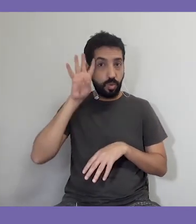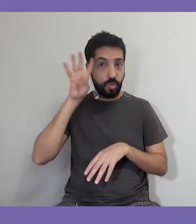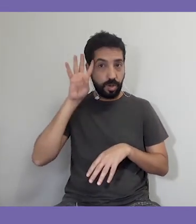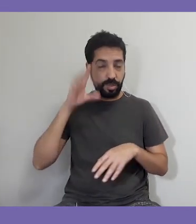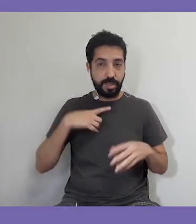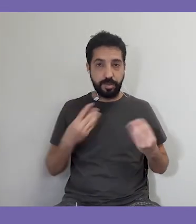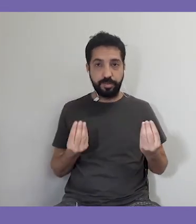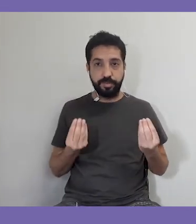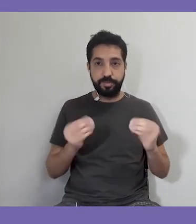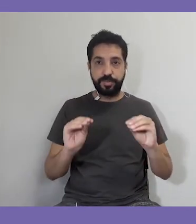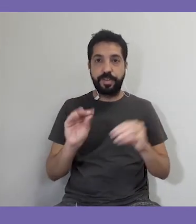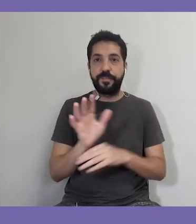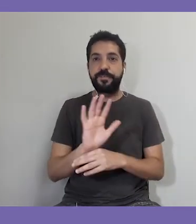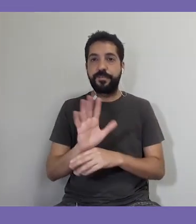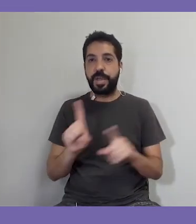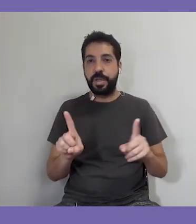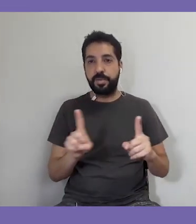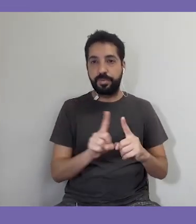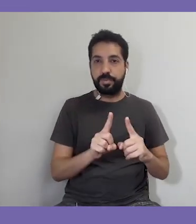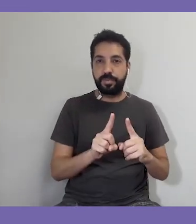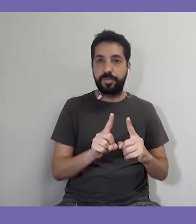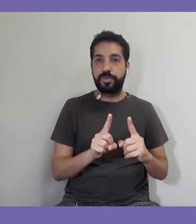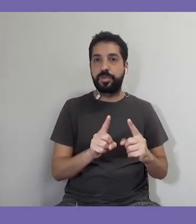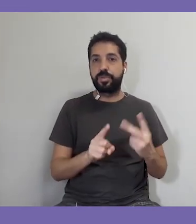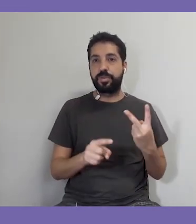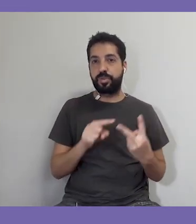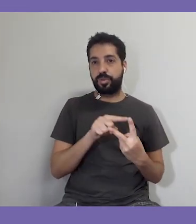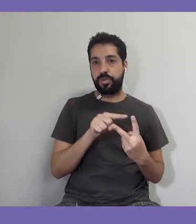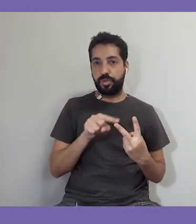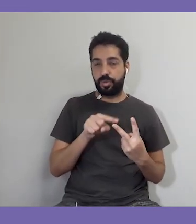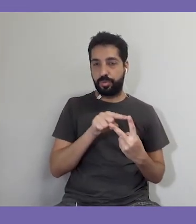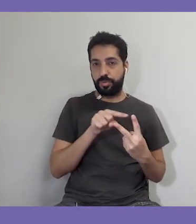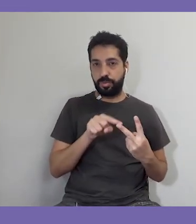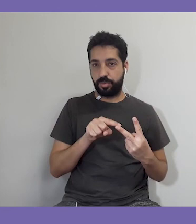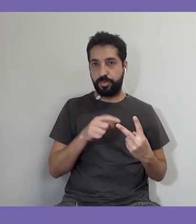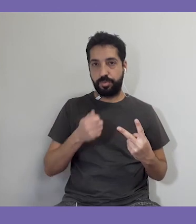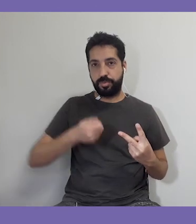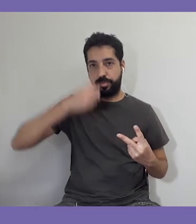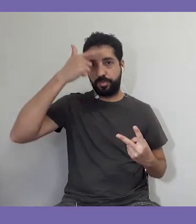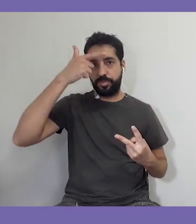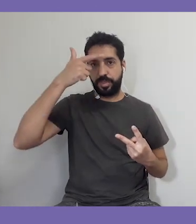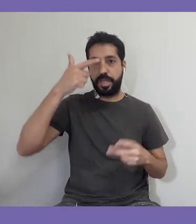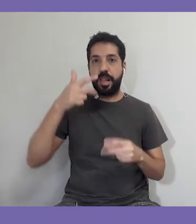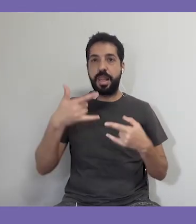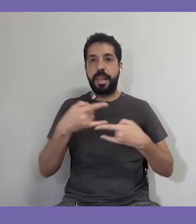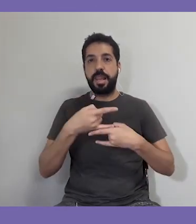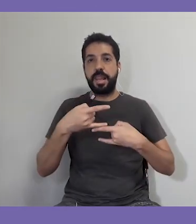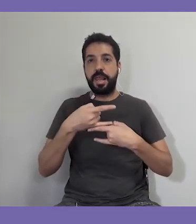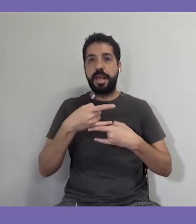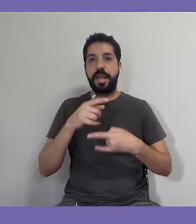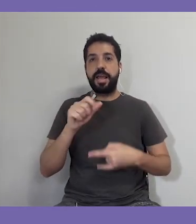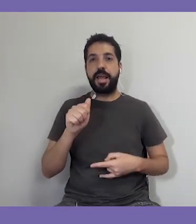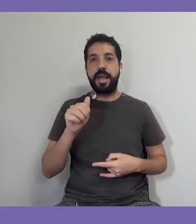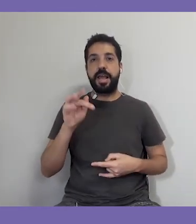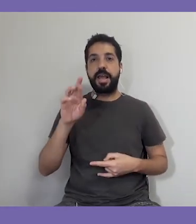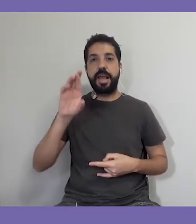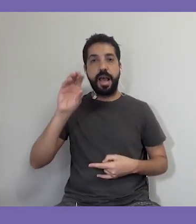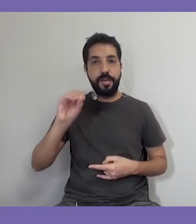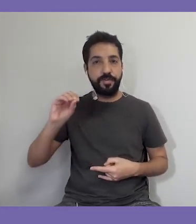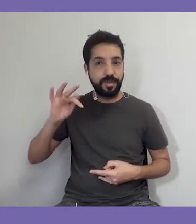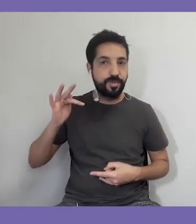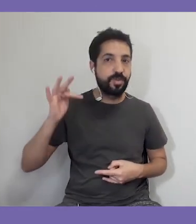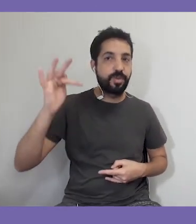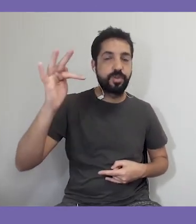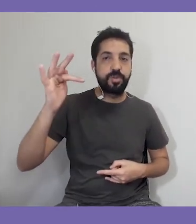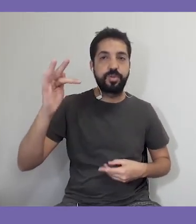Na quarta, teremos a disponibilização dos curtas Semeador Urbano e Alma Bandida, ao meio-dia, e a live